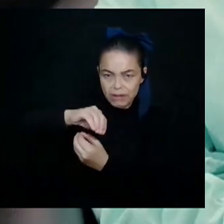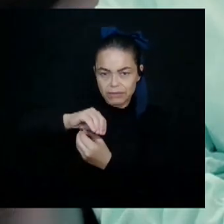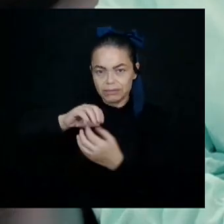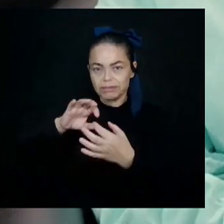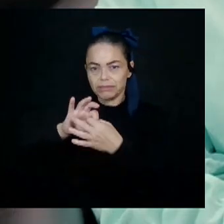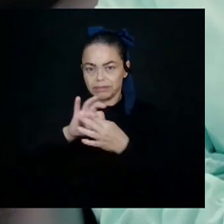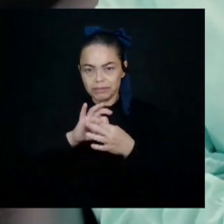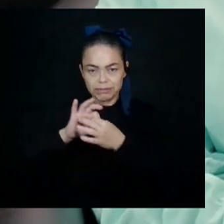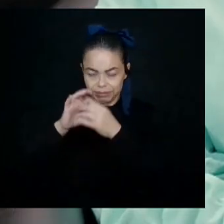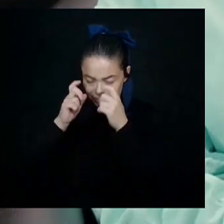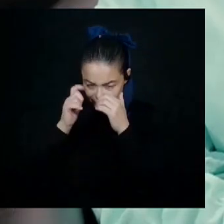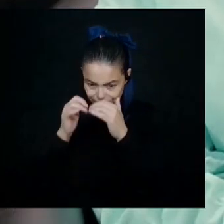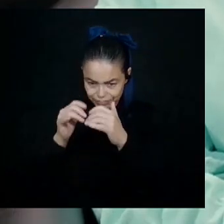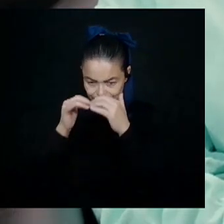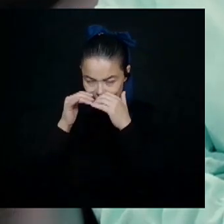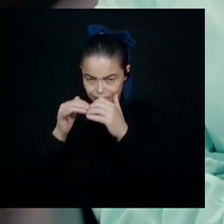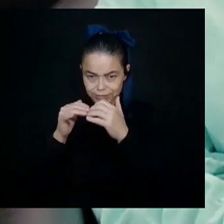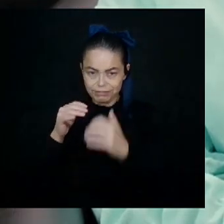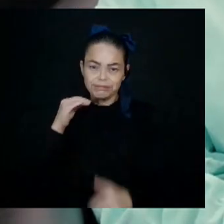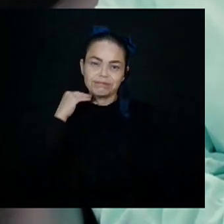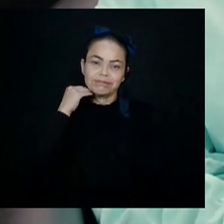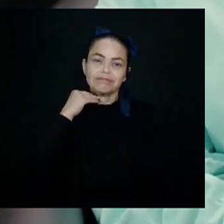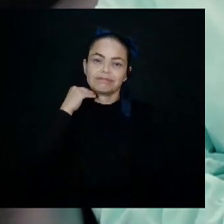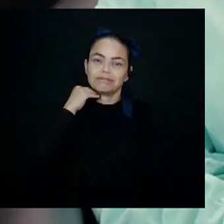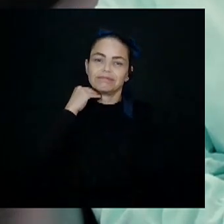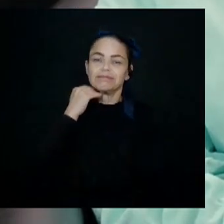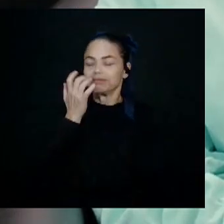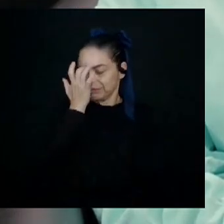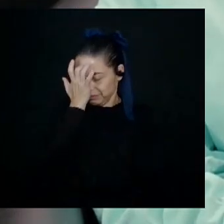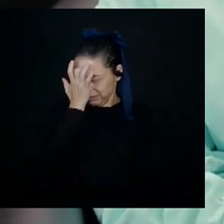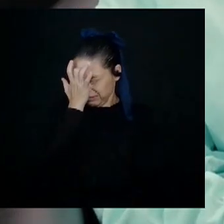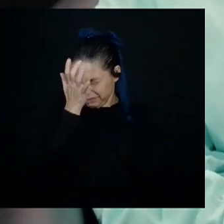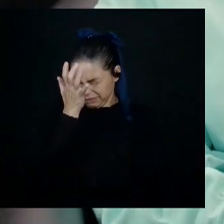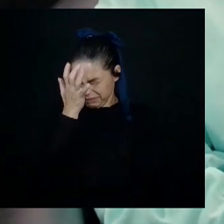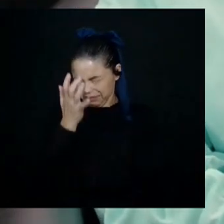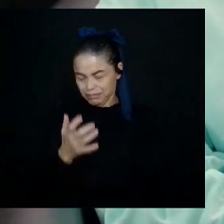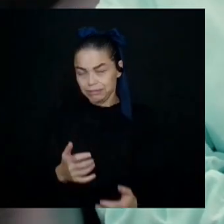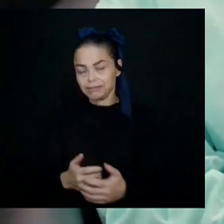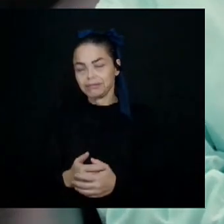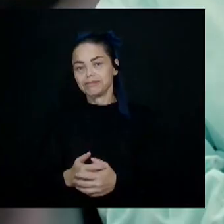neurohormonal. Vou falar assim de uma forma mais fácil para se entender. Então, é